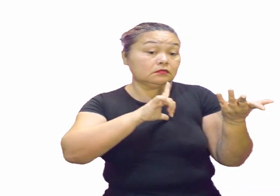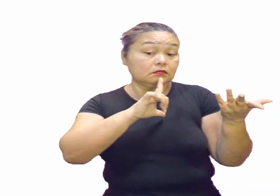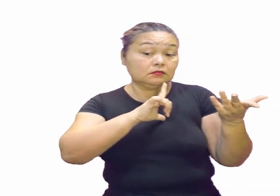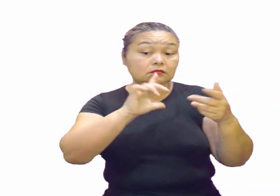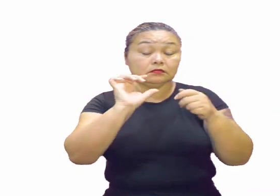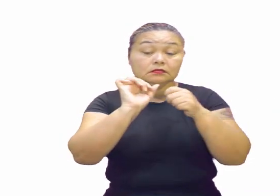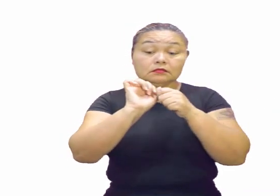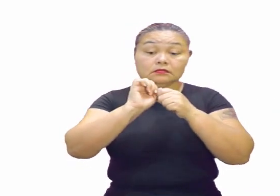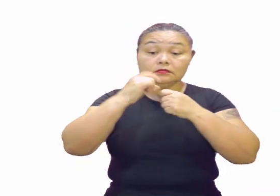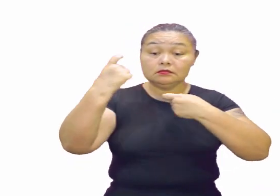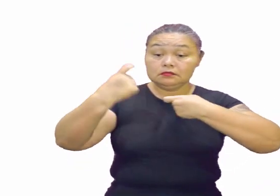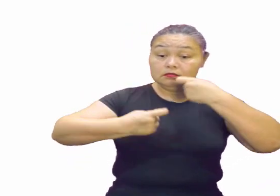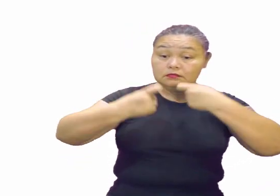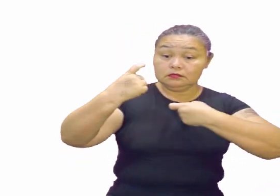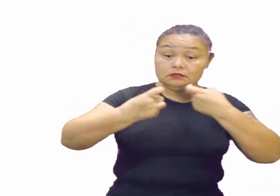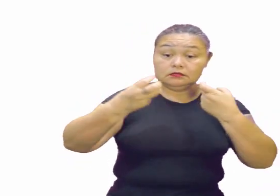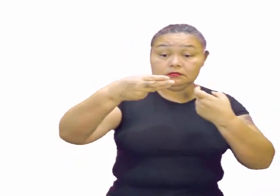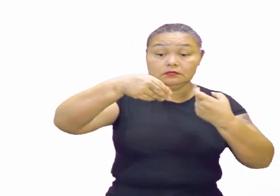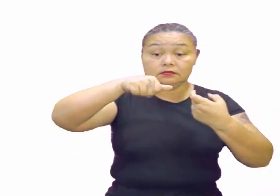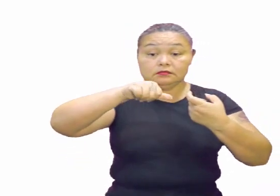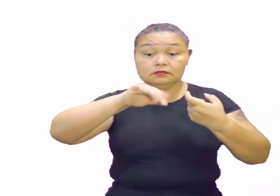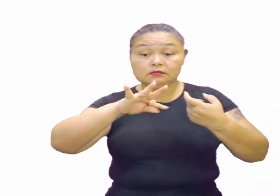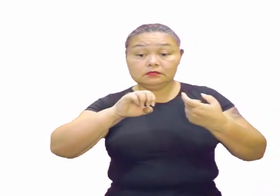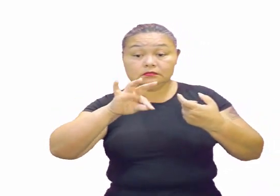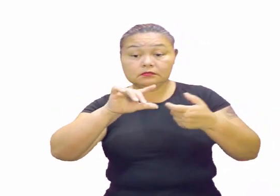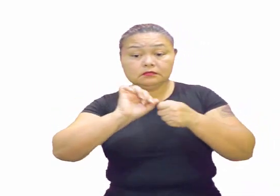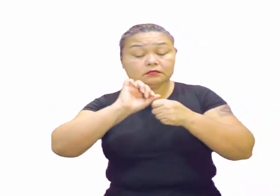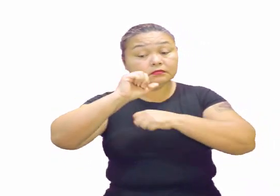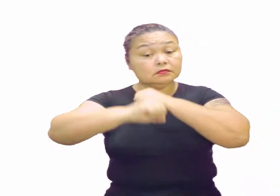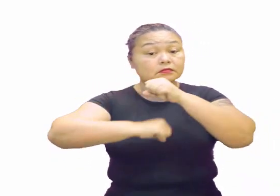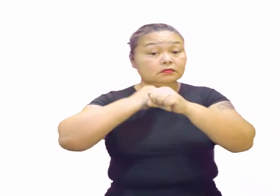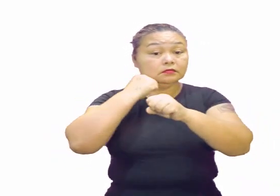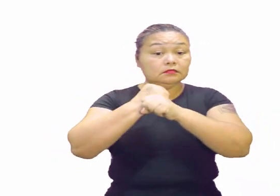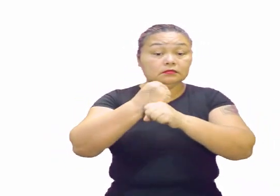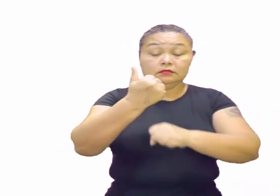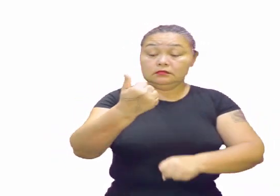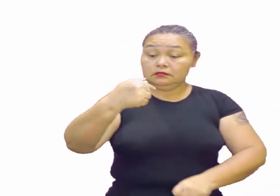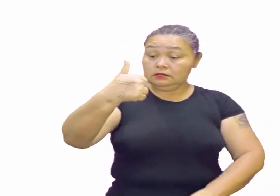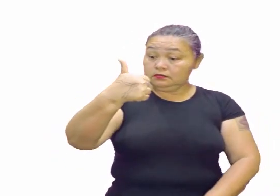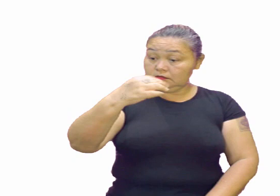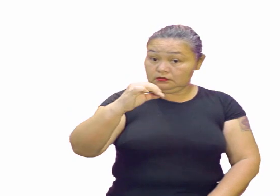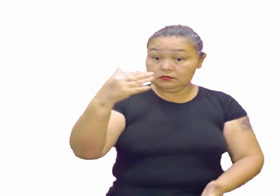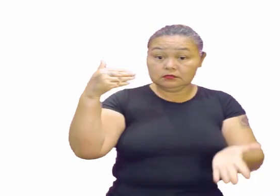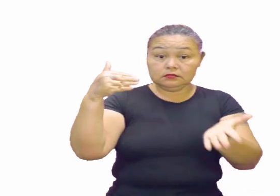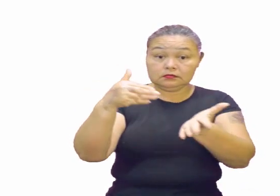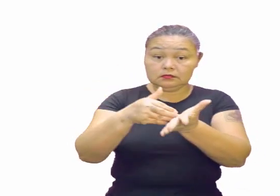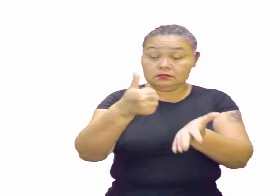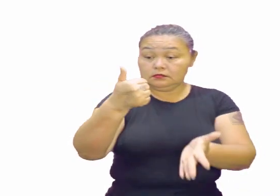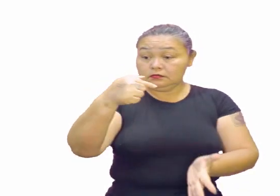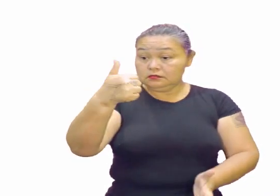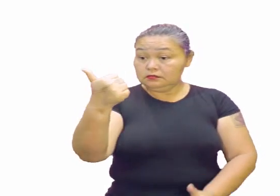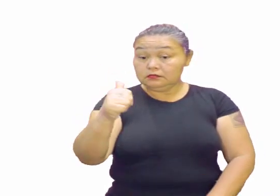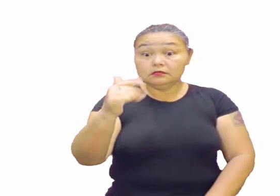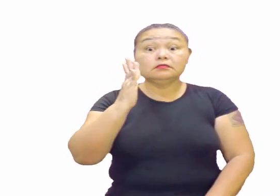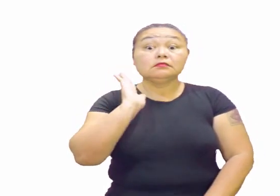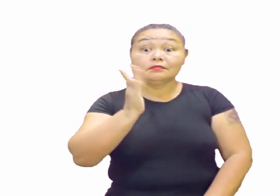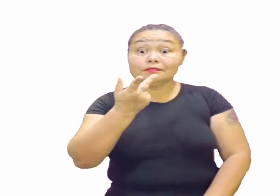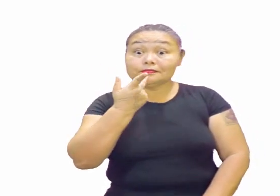dos Mascates, lá em 1710 a 1711, já se falava em